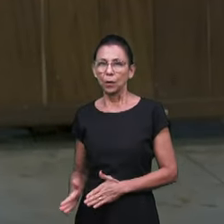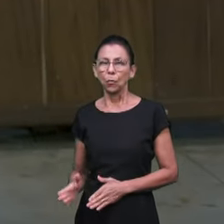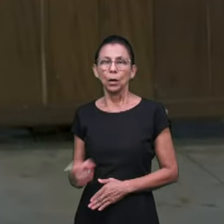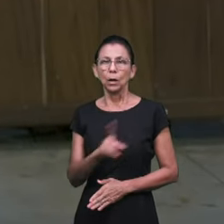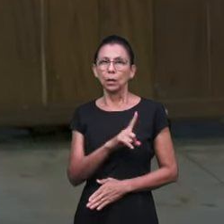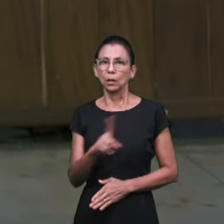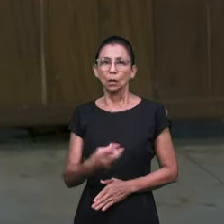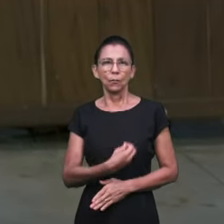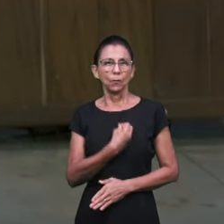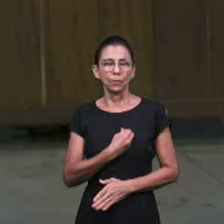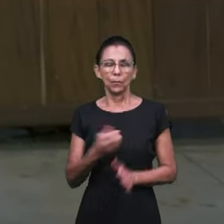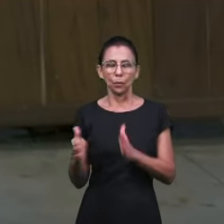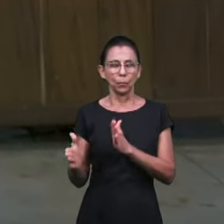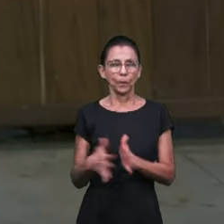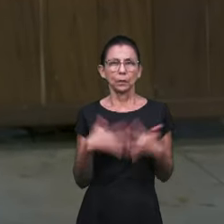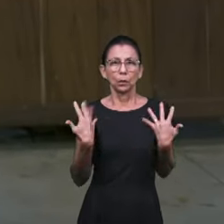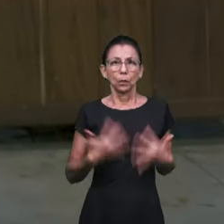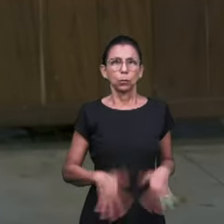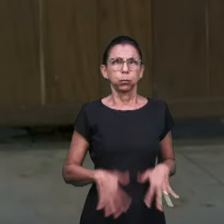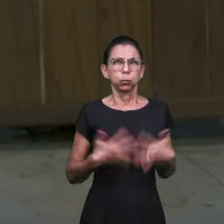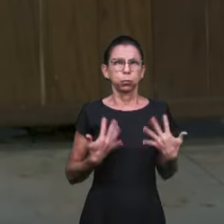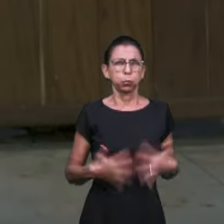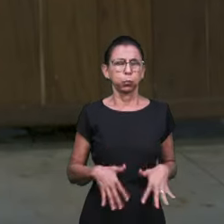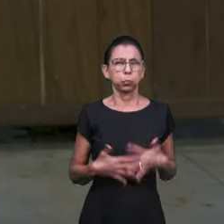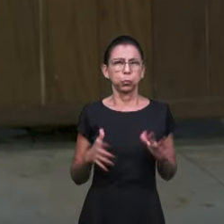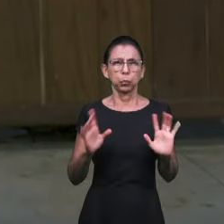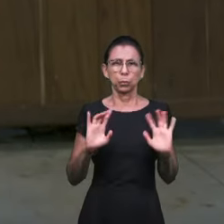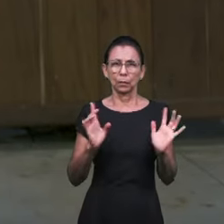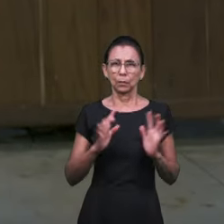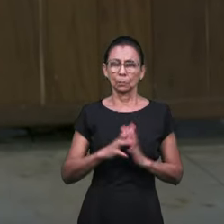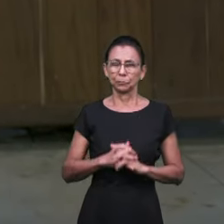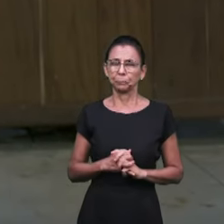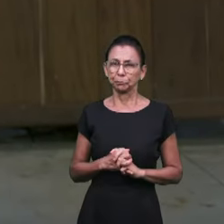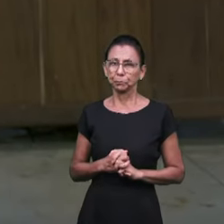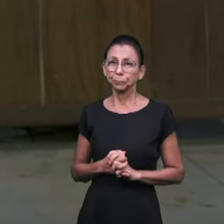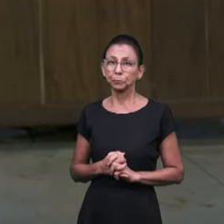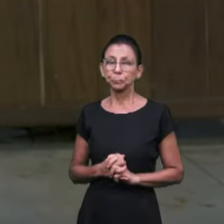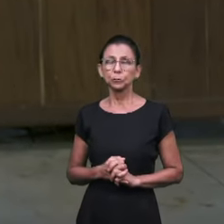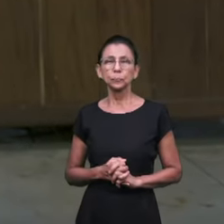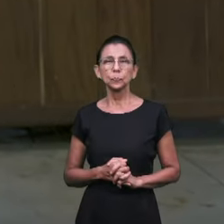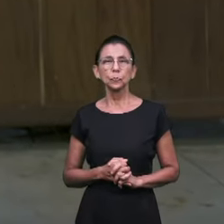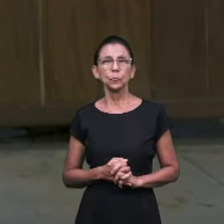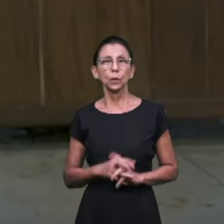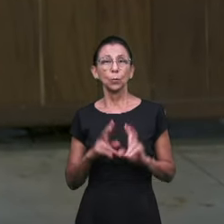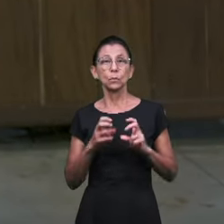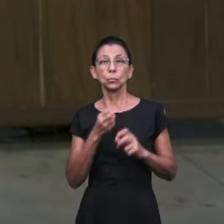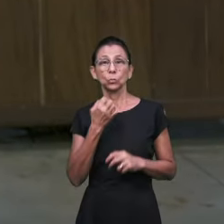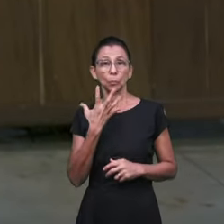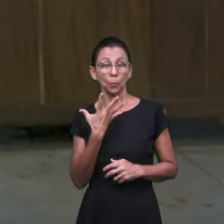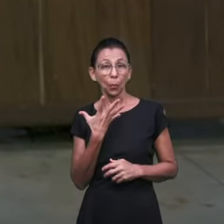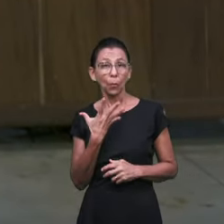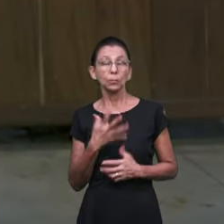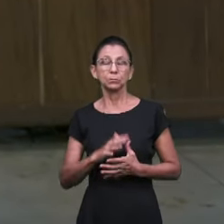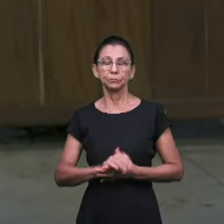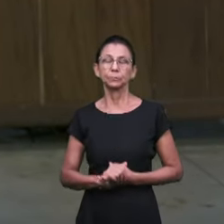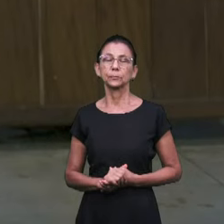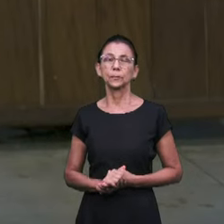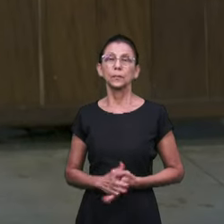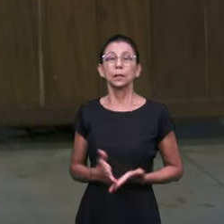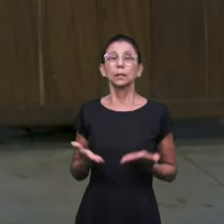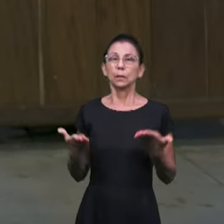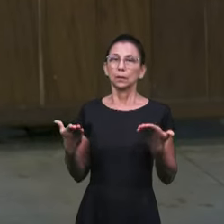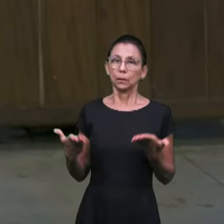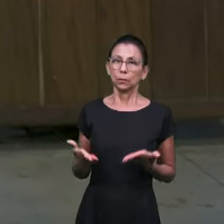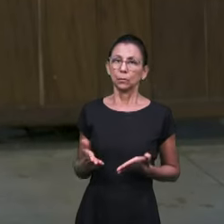maravilhoso ontem e bastante esclarecedor. E hoje, nesta live de hoje, nós estamos dando continuidade a este assunto do arrebatamento da